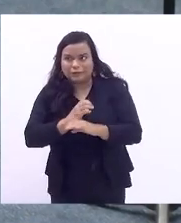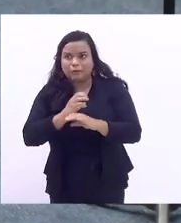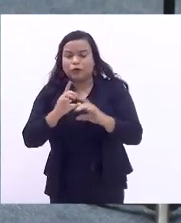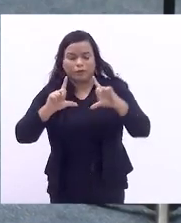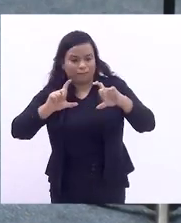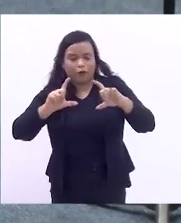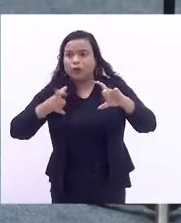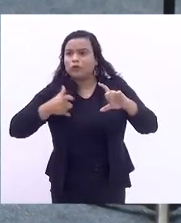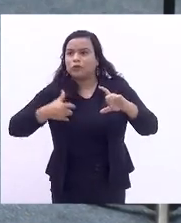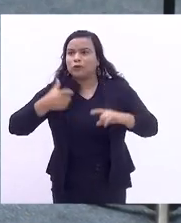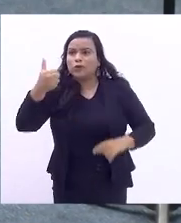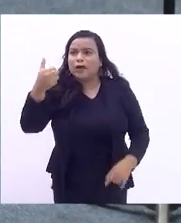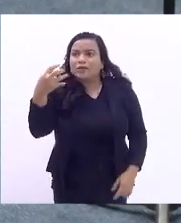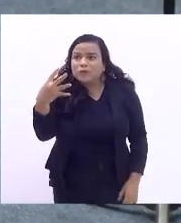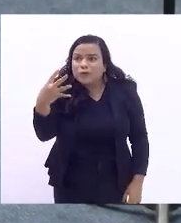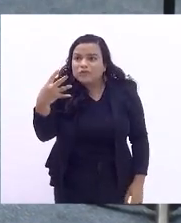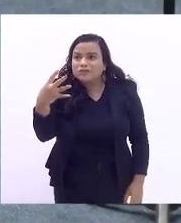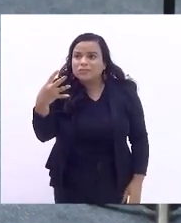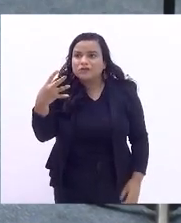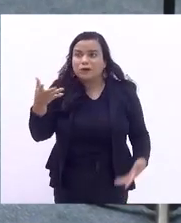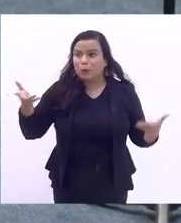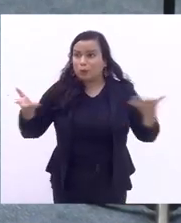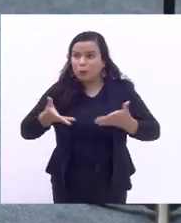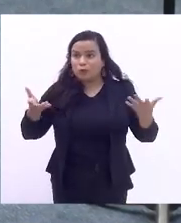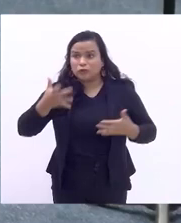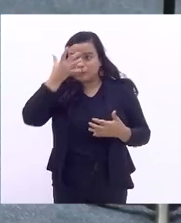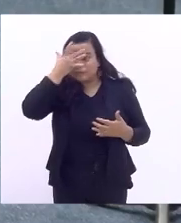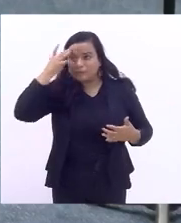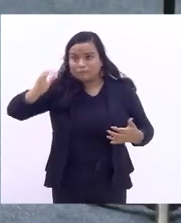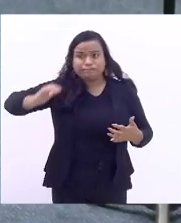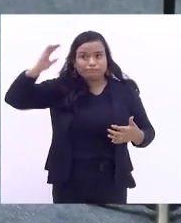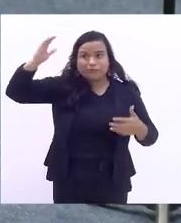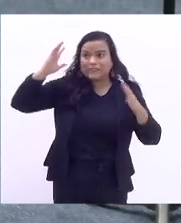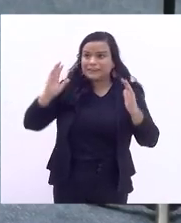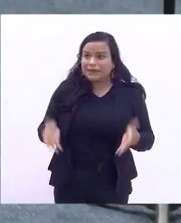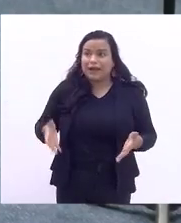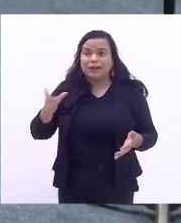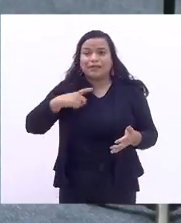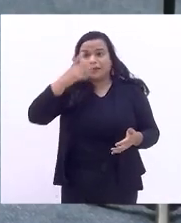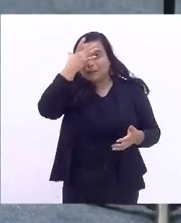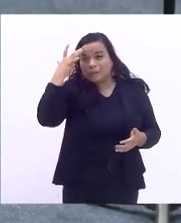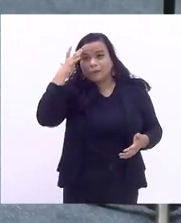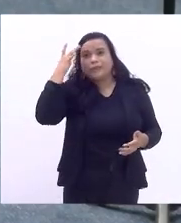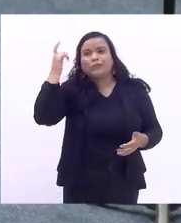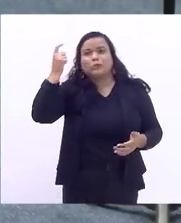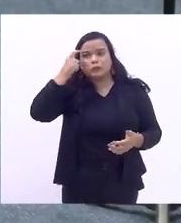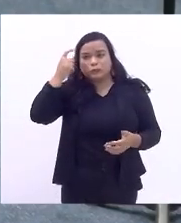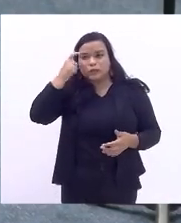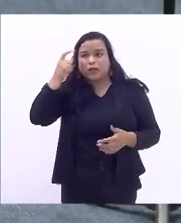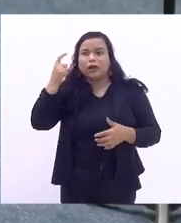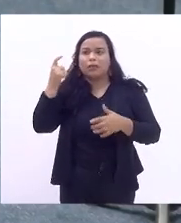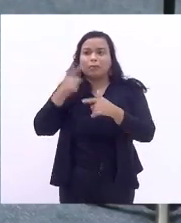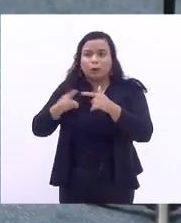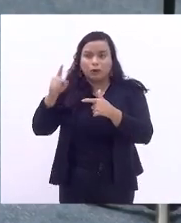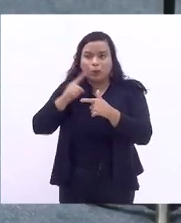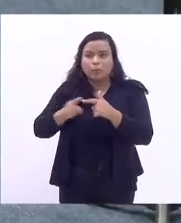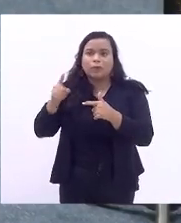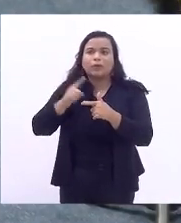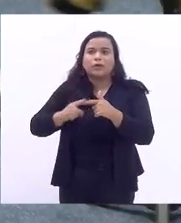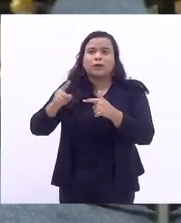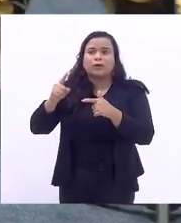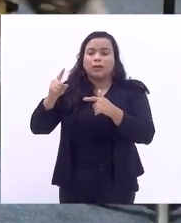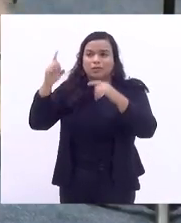é a pessoas usuárias da Saúde Mental com deficiência mental que foram